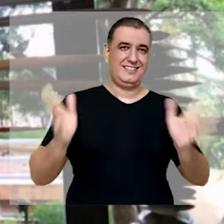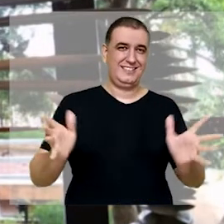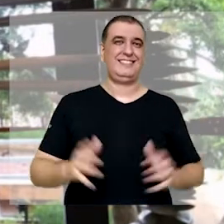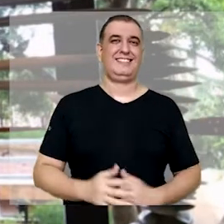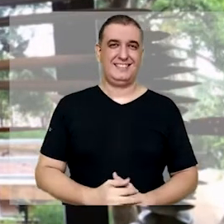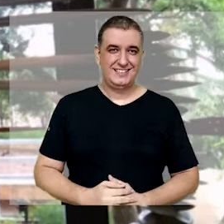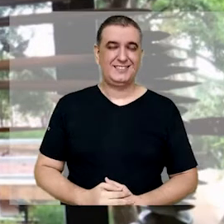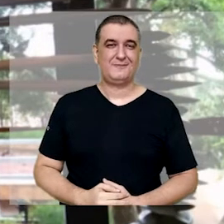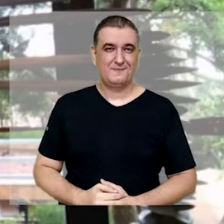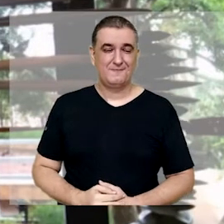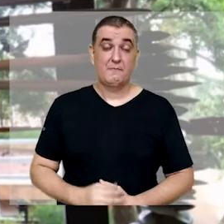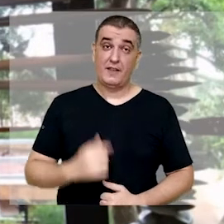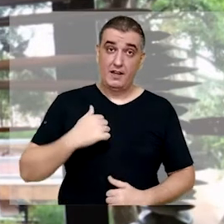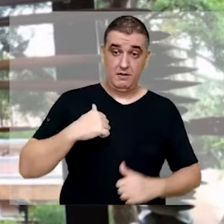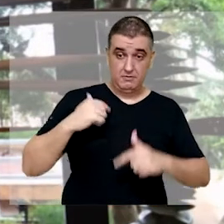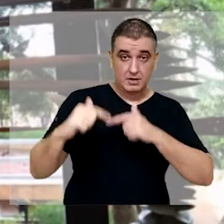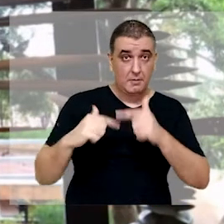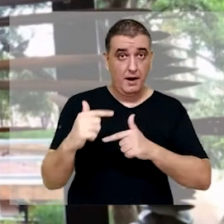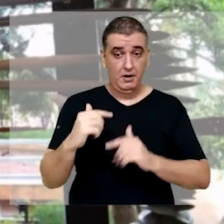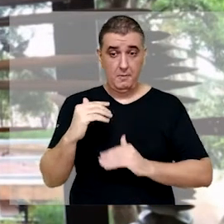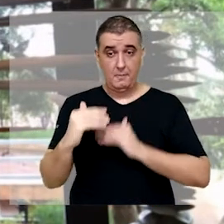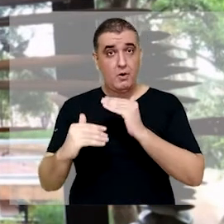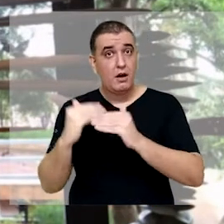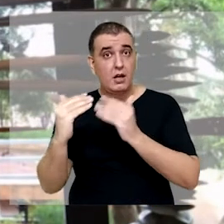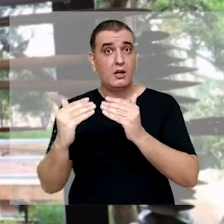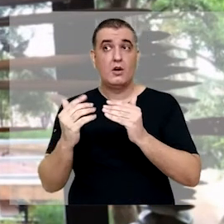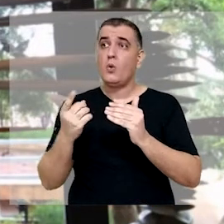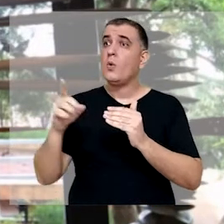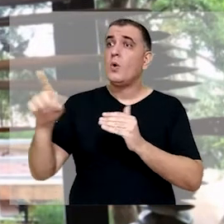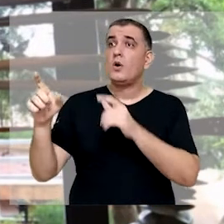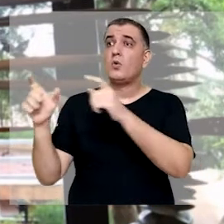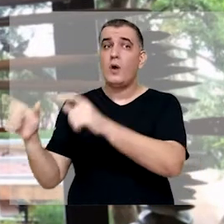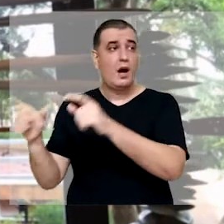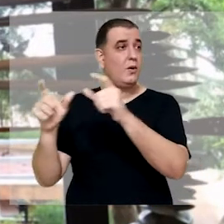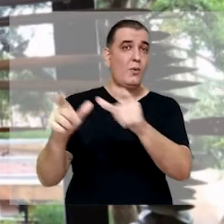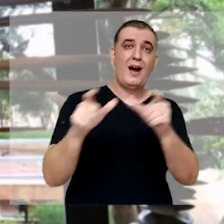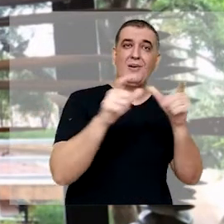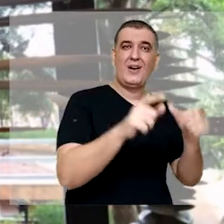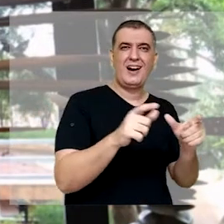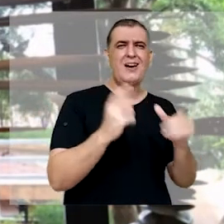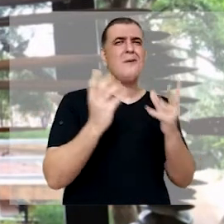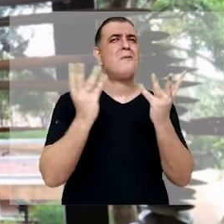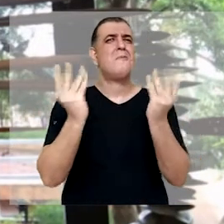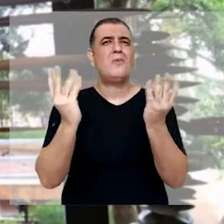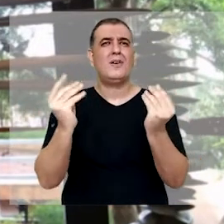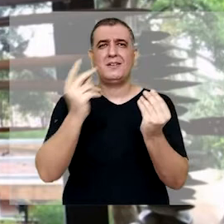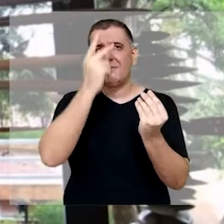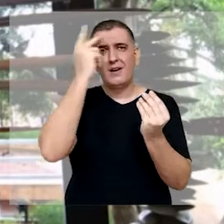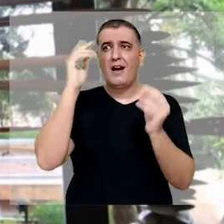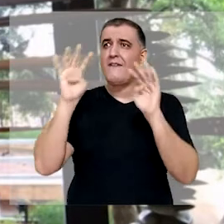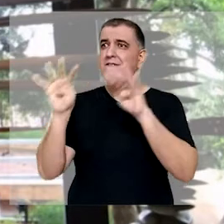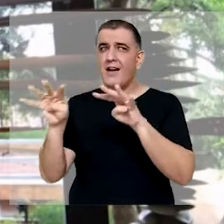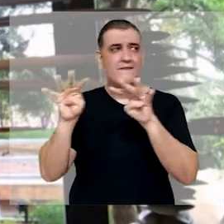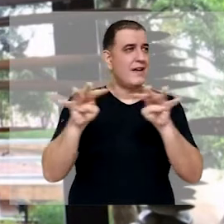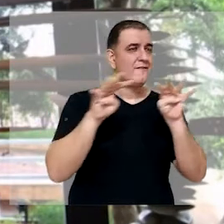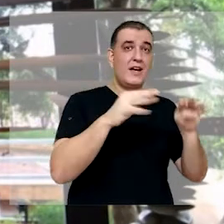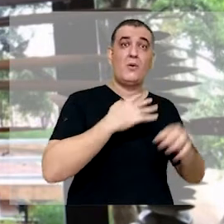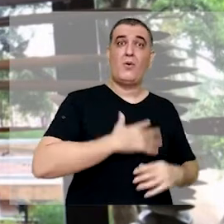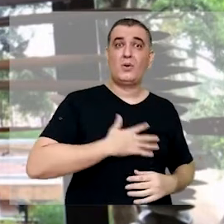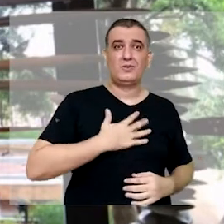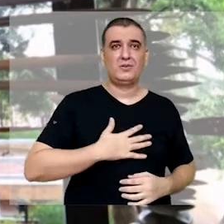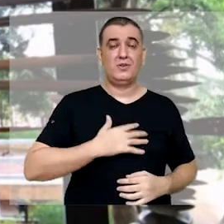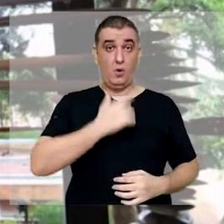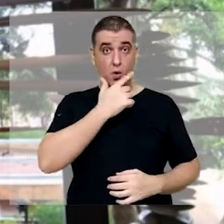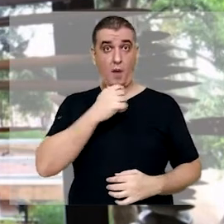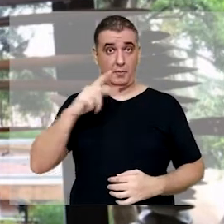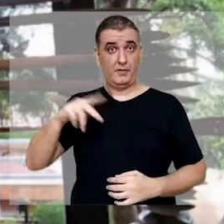tímida. Mas o meu trabalho andou. Eu sempre tive bons olhares para ele. Imagina o professor